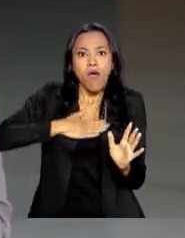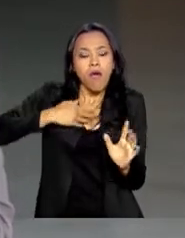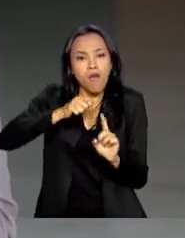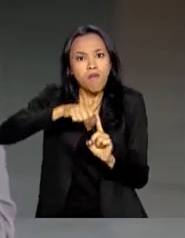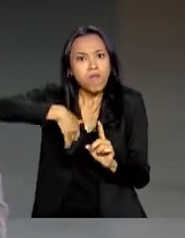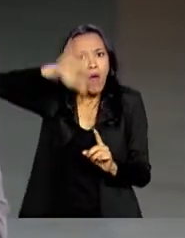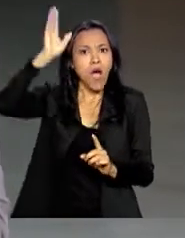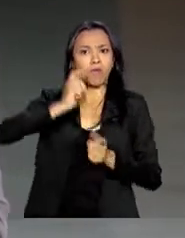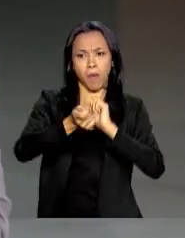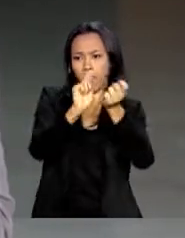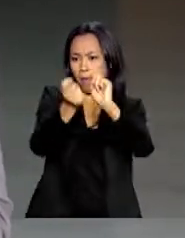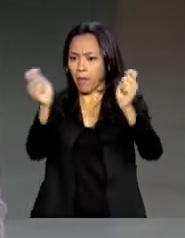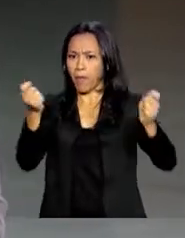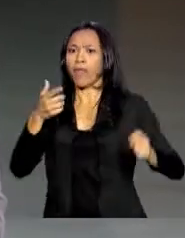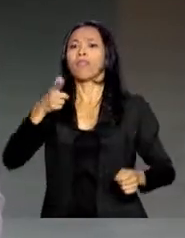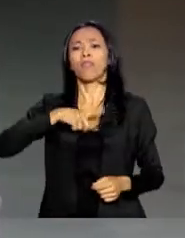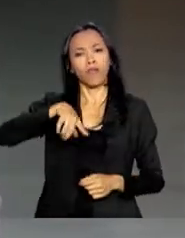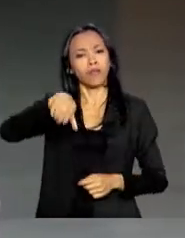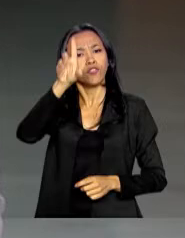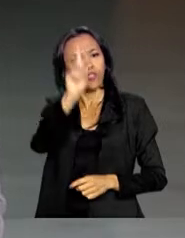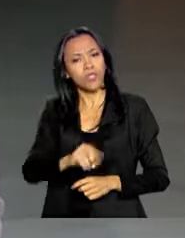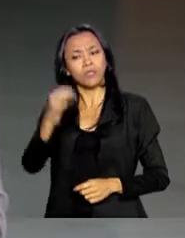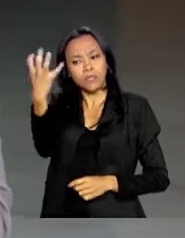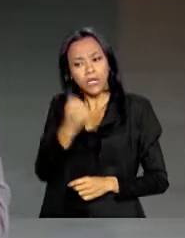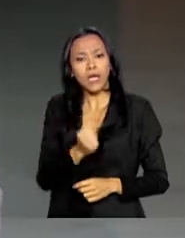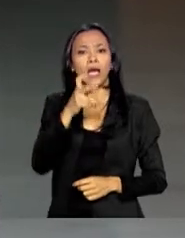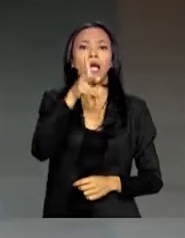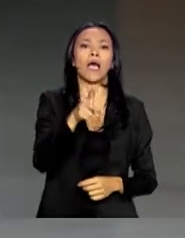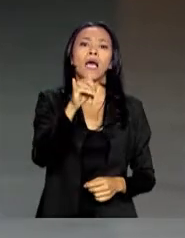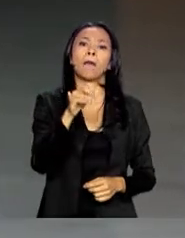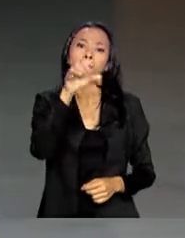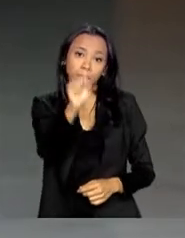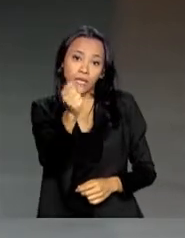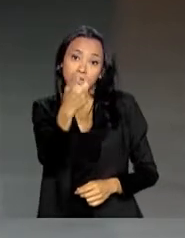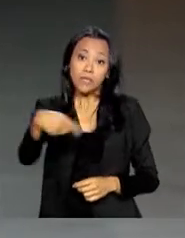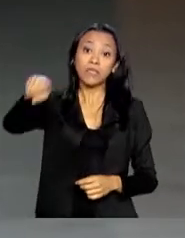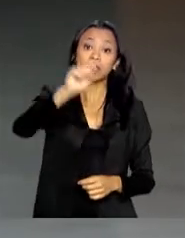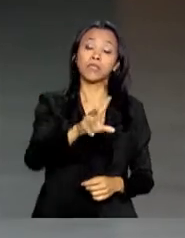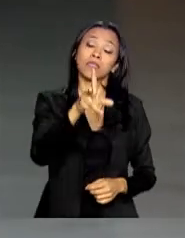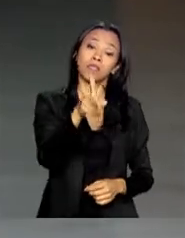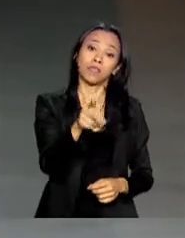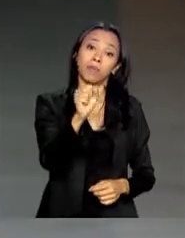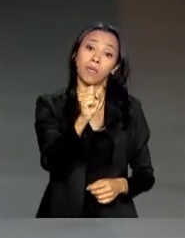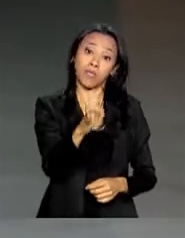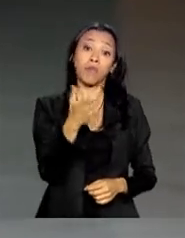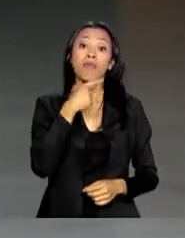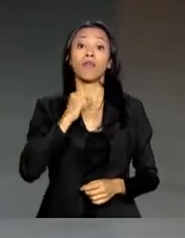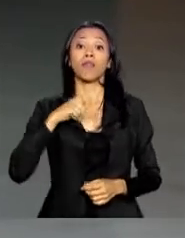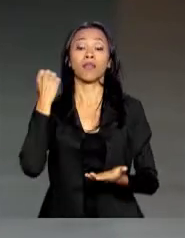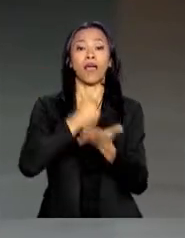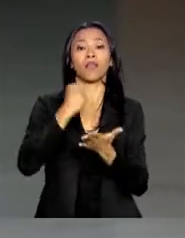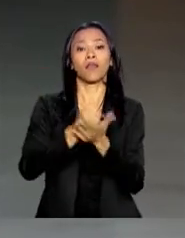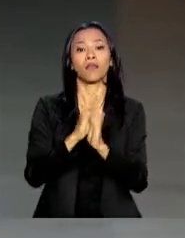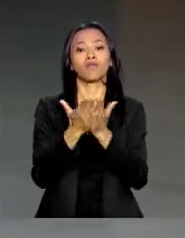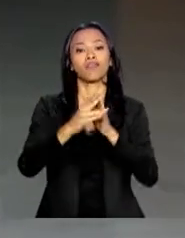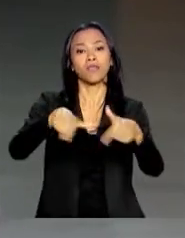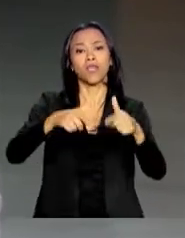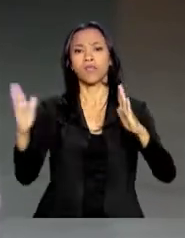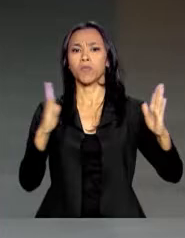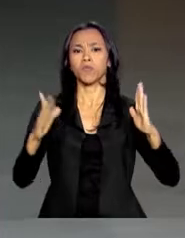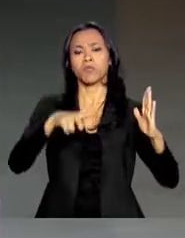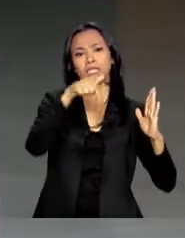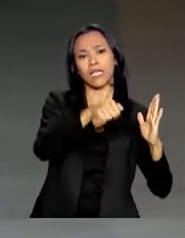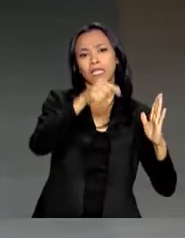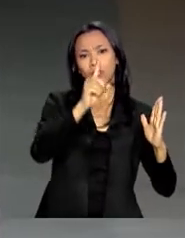direito a sacar aí o pis/pasep todos os trabalhadores que tinham carteira assinada entre 1971